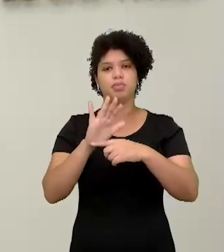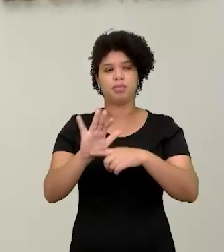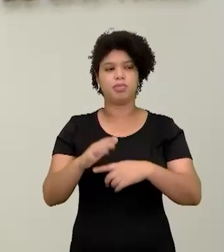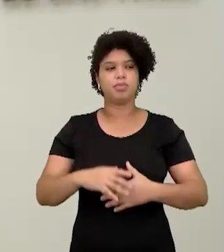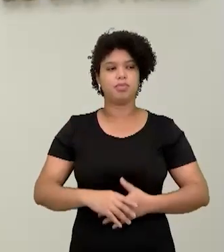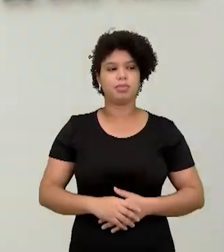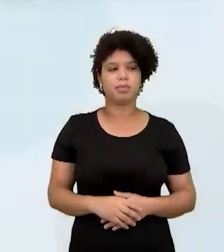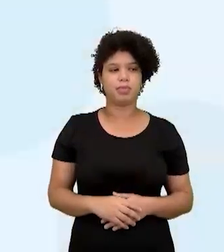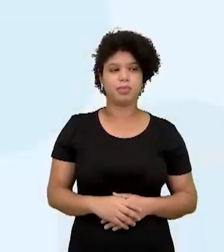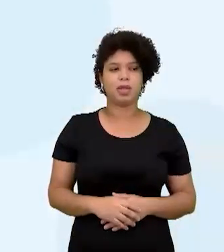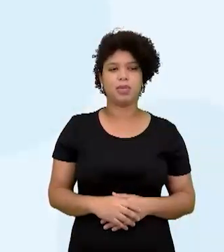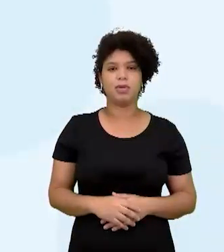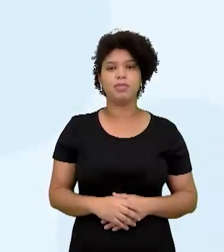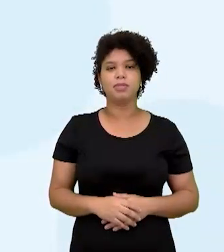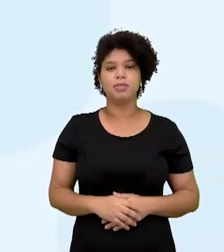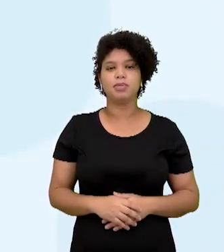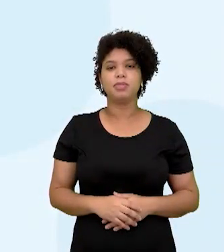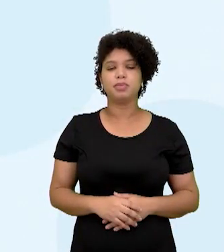olha só, gente, olha só.